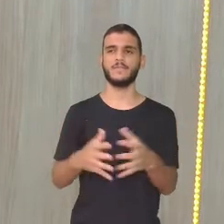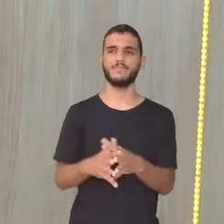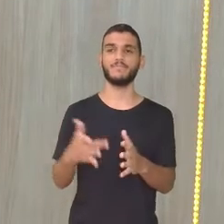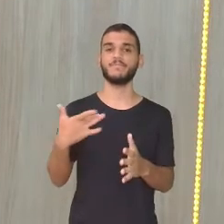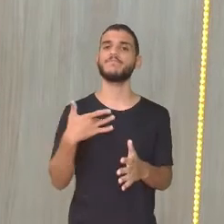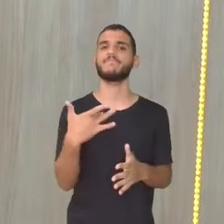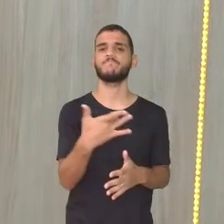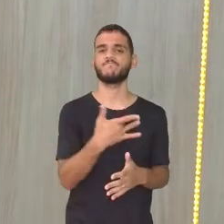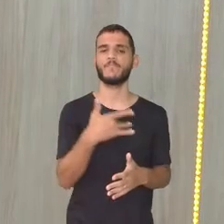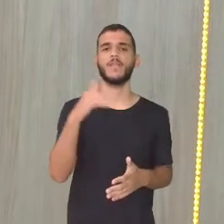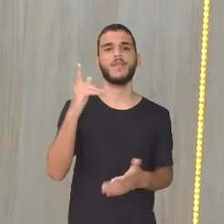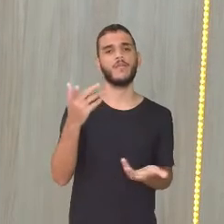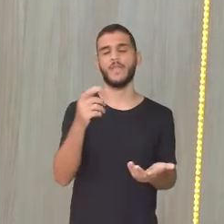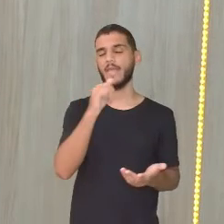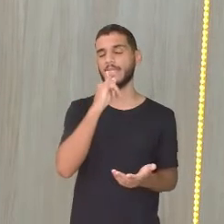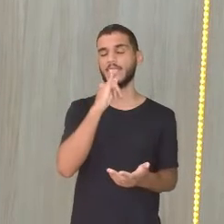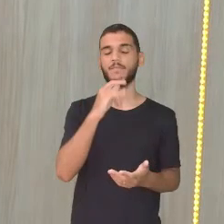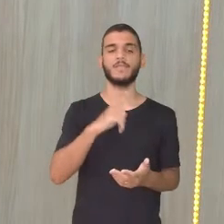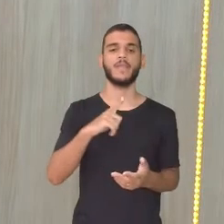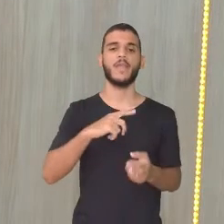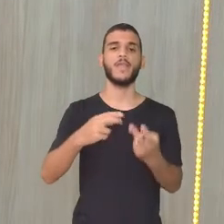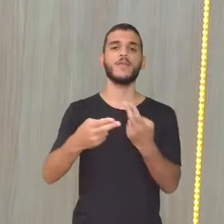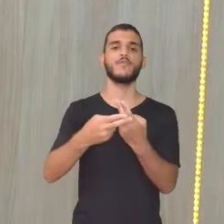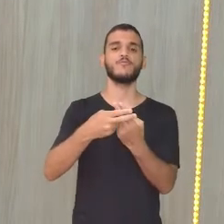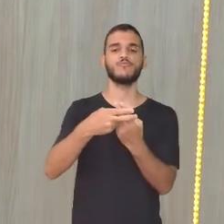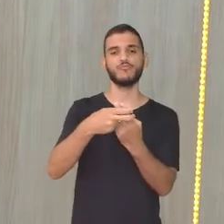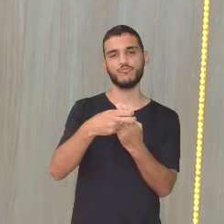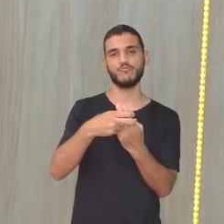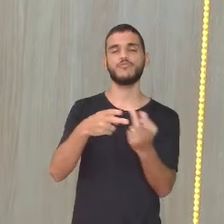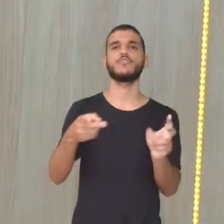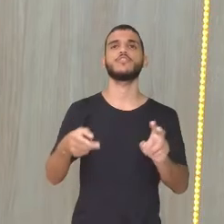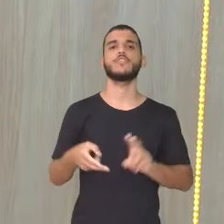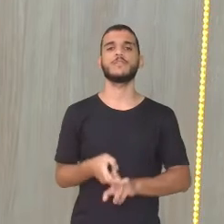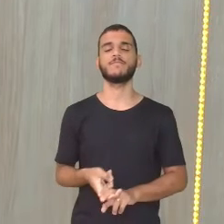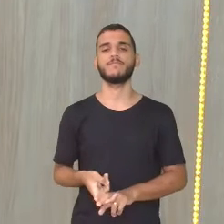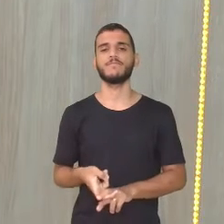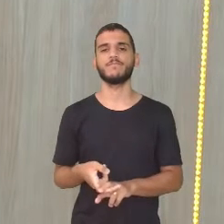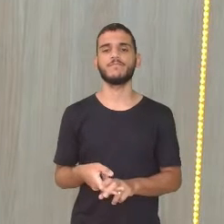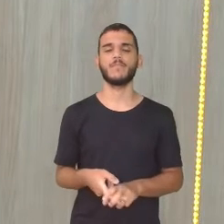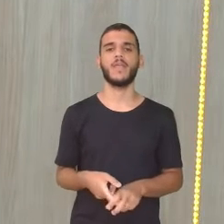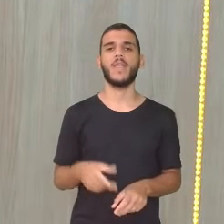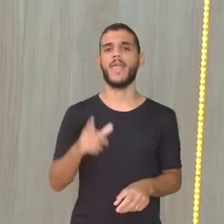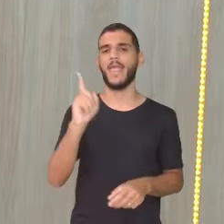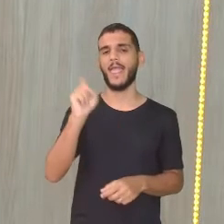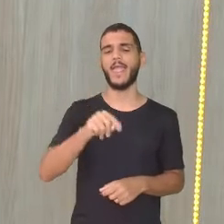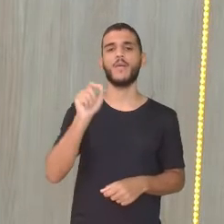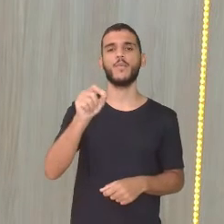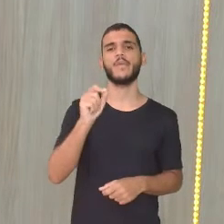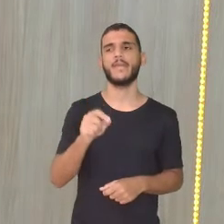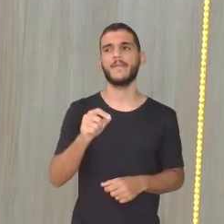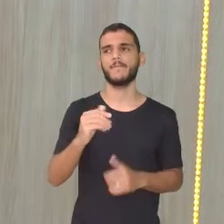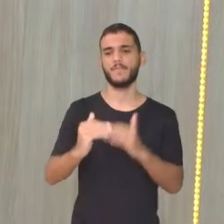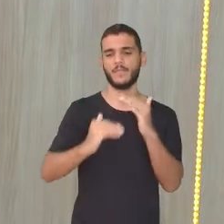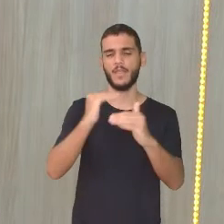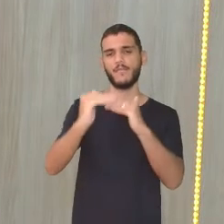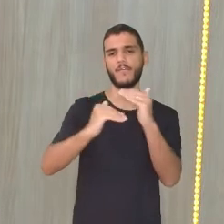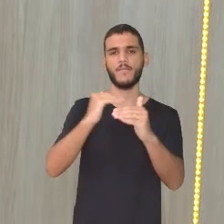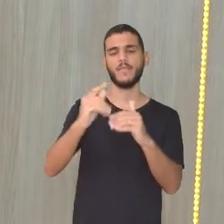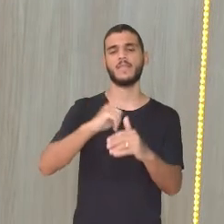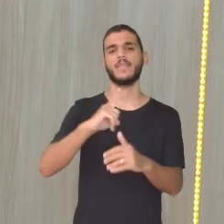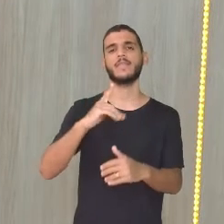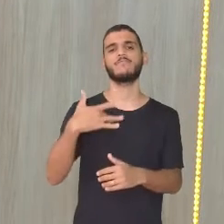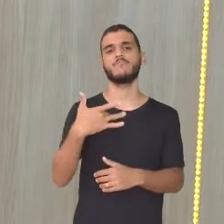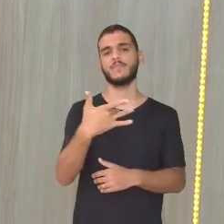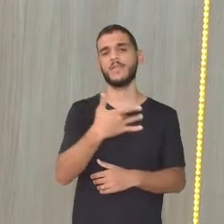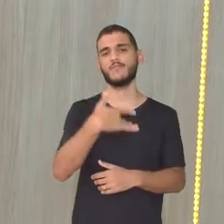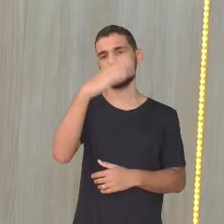saúde, né? A gente tem o SUS, né? Então, isso indica é um indicador de desenvolvimento, né? Você ter saúde